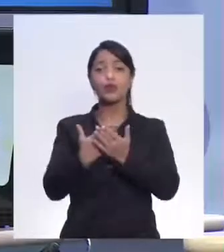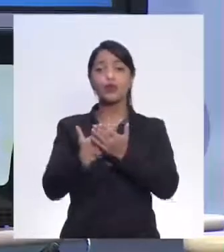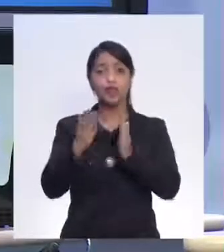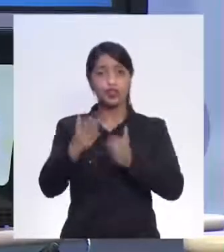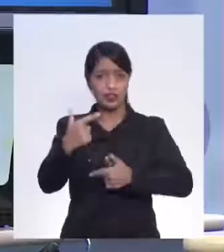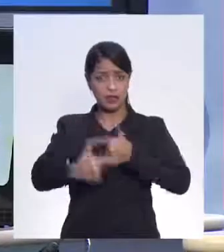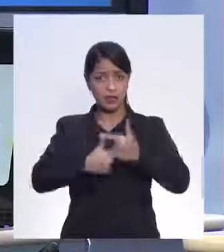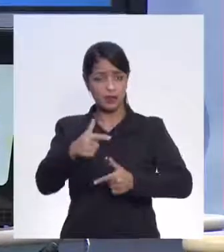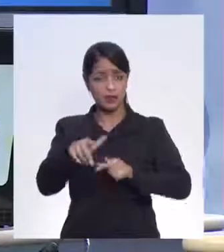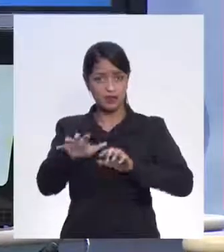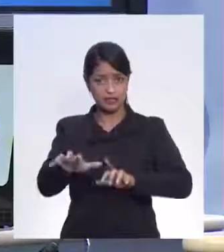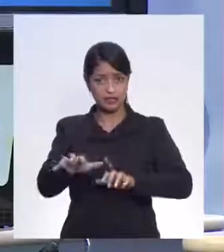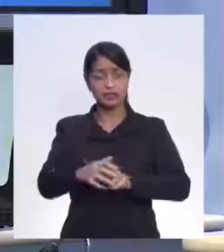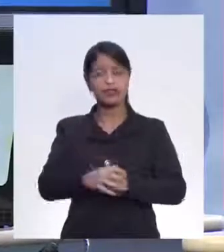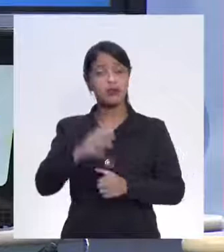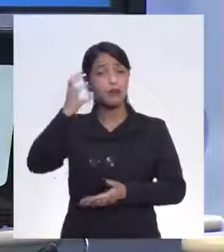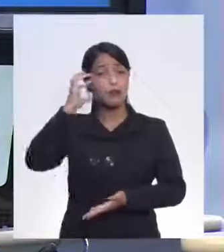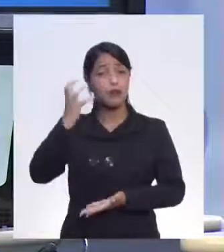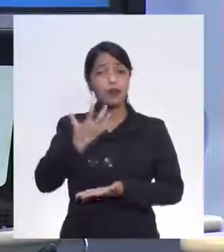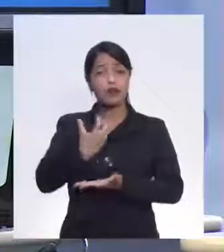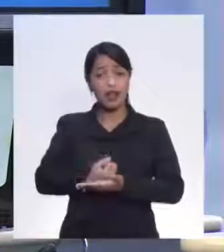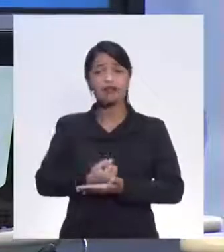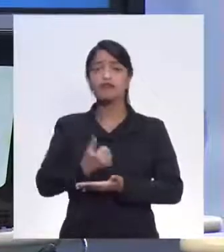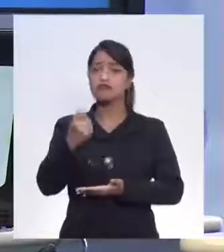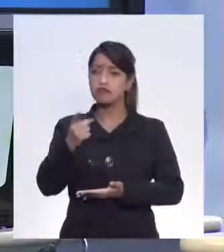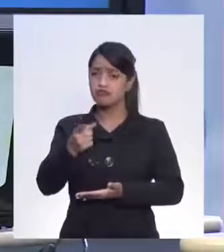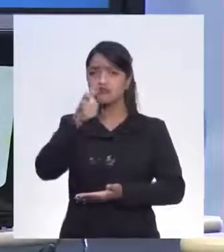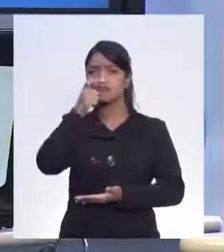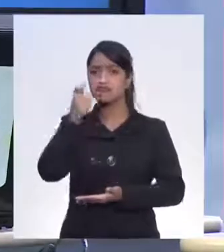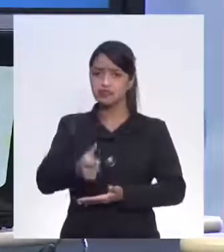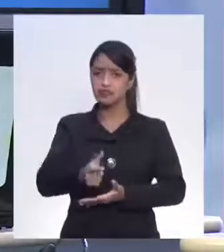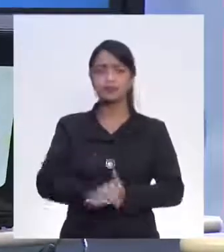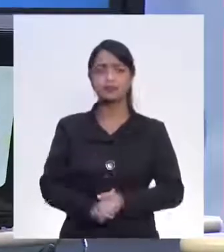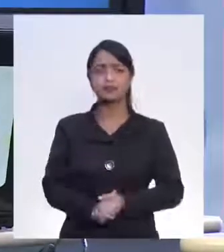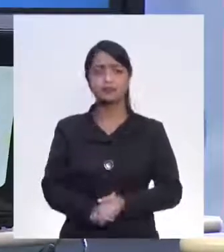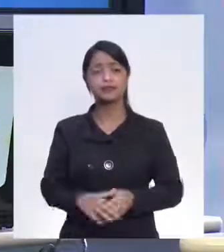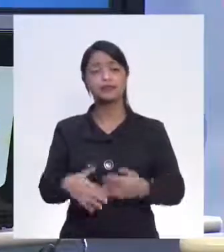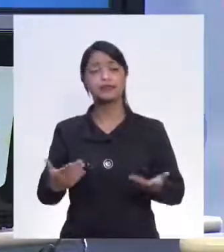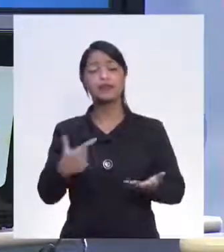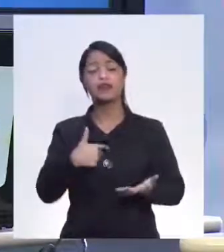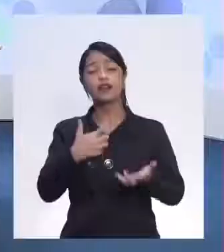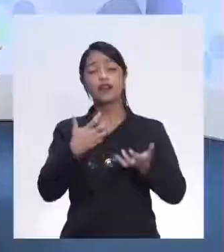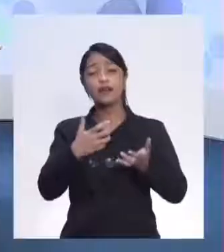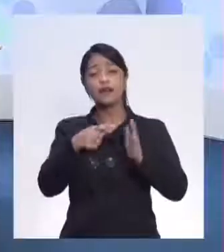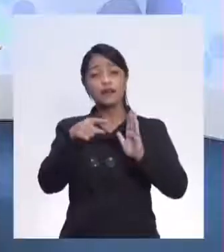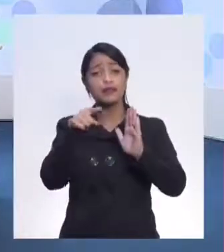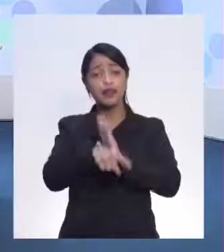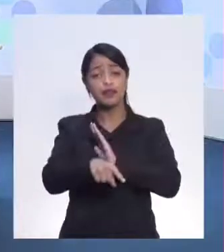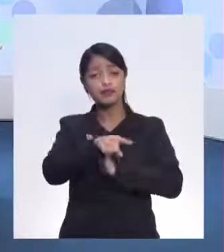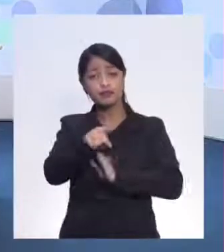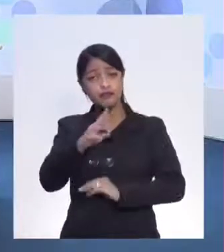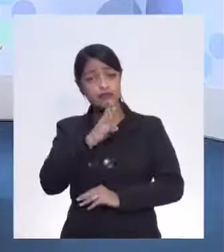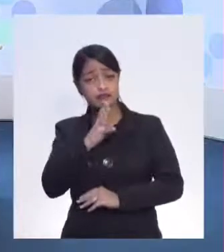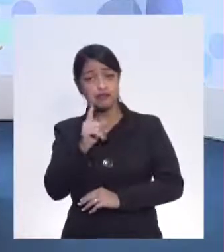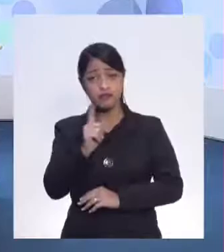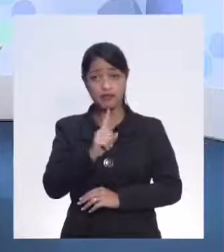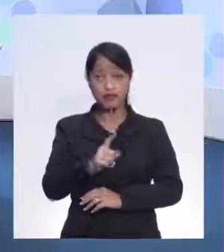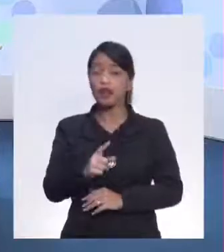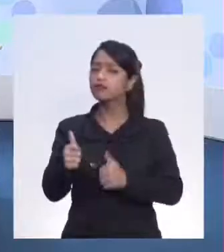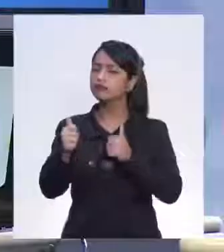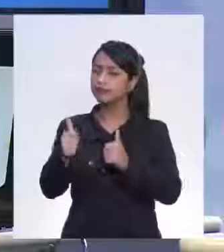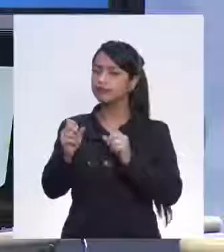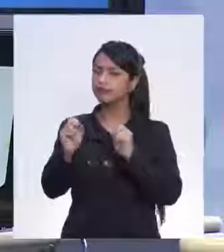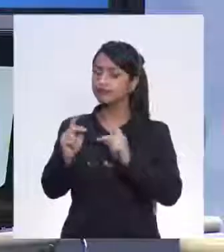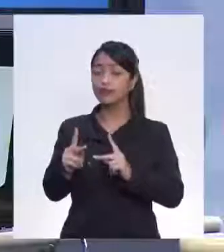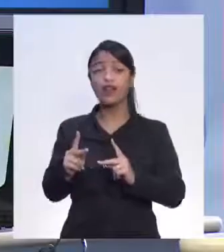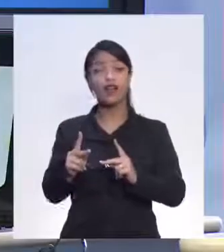de suporte? Porque o podcast é um suporte muito interessante. Só queria saber, Deia, se eles conhecem antes da gente falar sobre. Tá, ok. Ah,